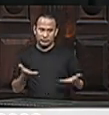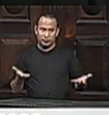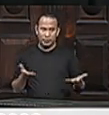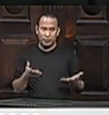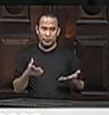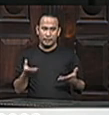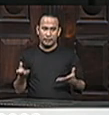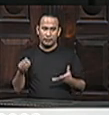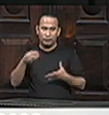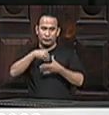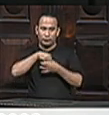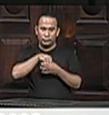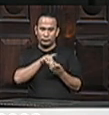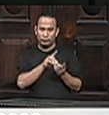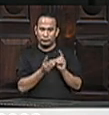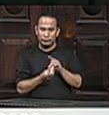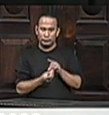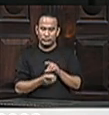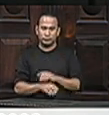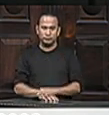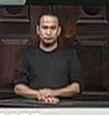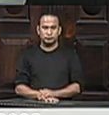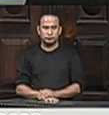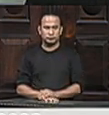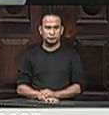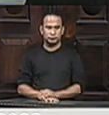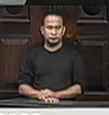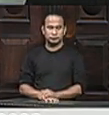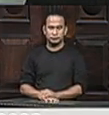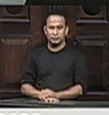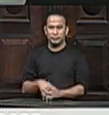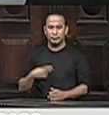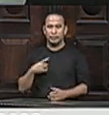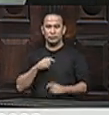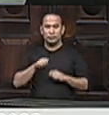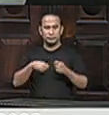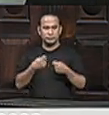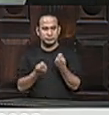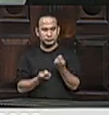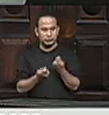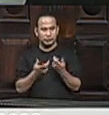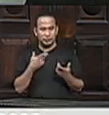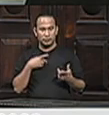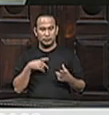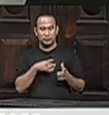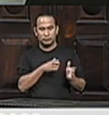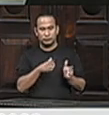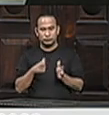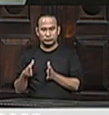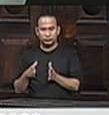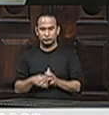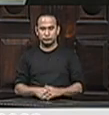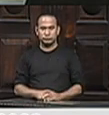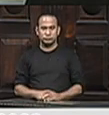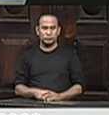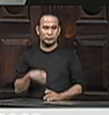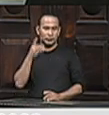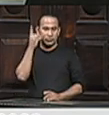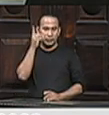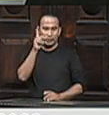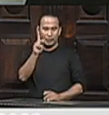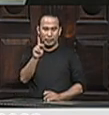de orçamento, senhor presidente. Essa foi economia. Ok. Terminado aqui. Sim, mas o que o senhor falou, mesa diretora, eu